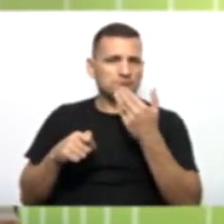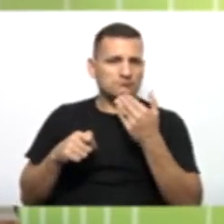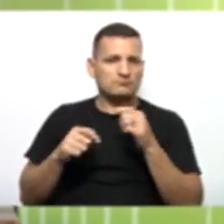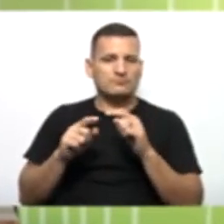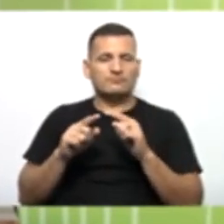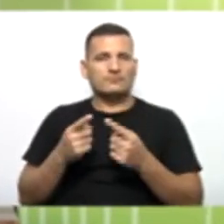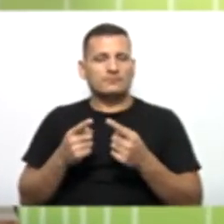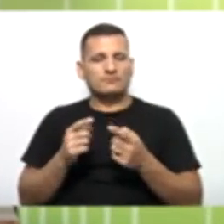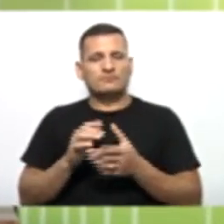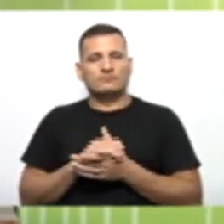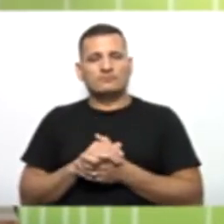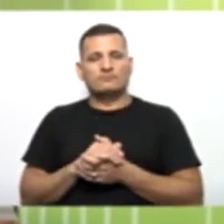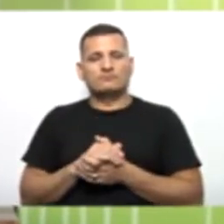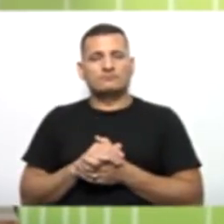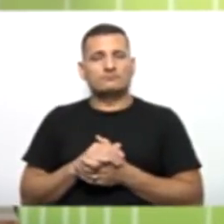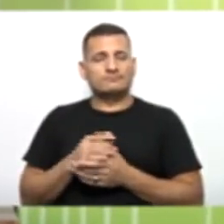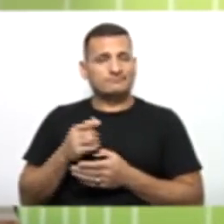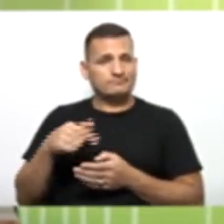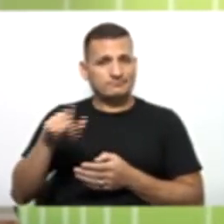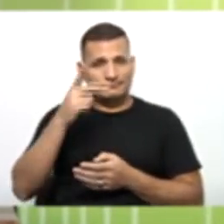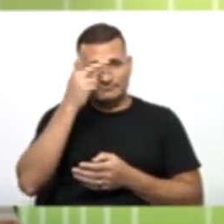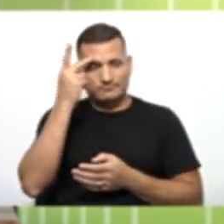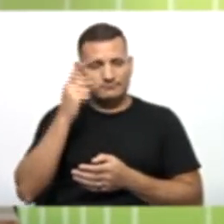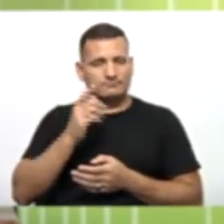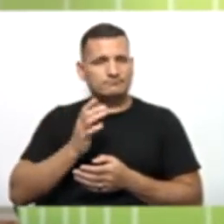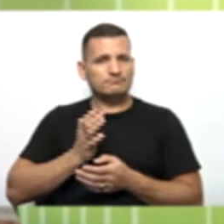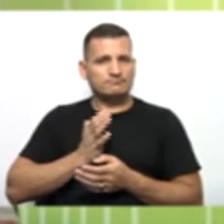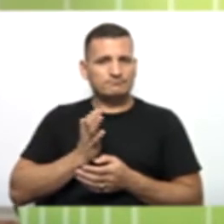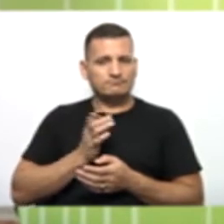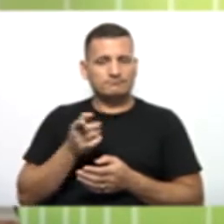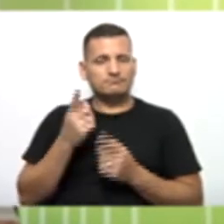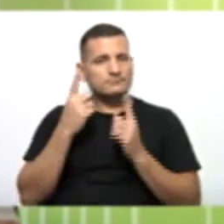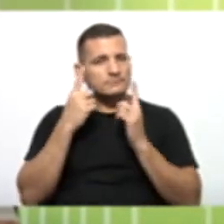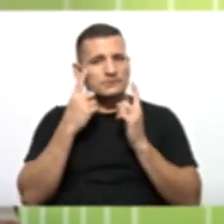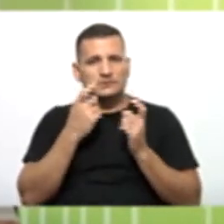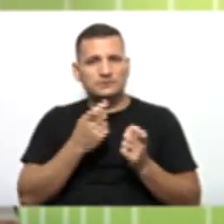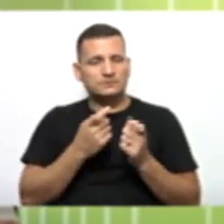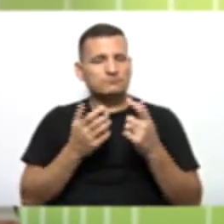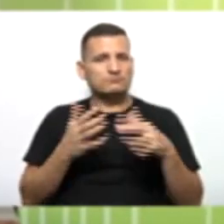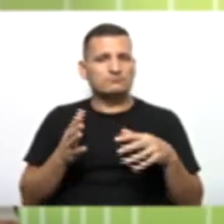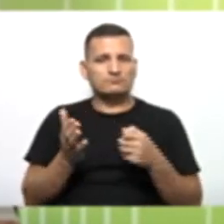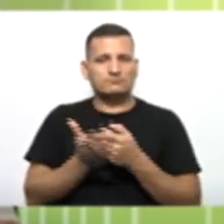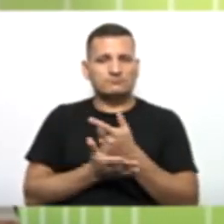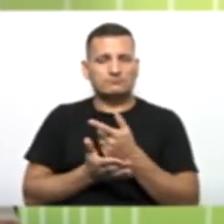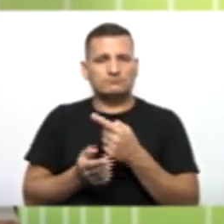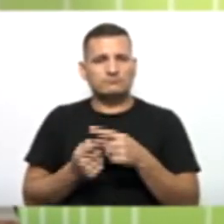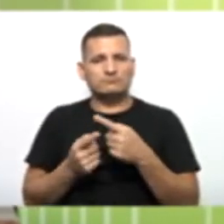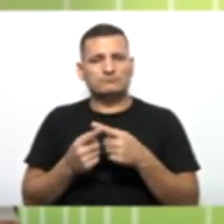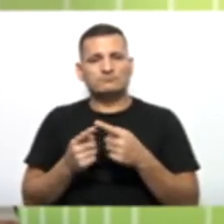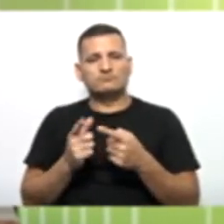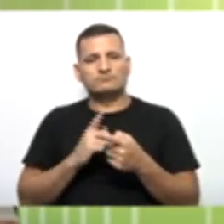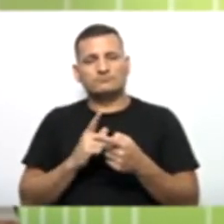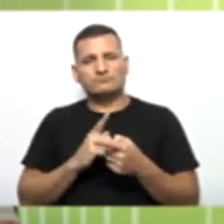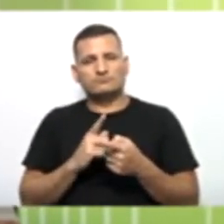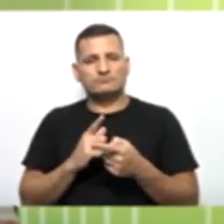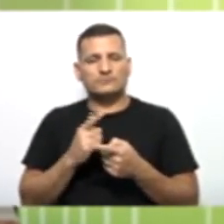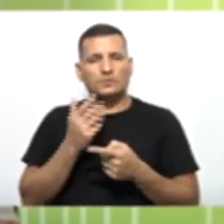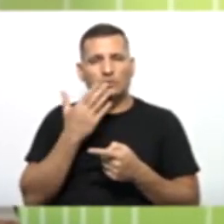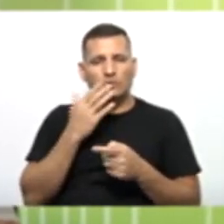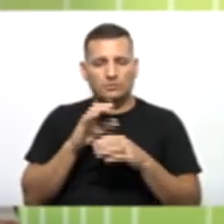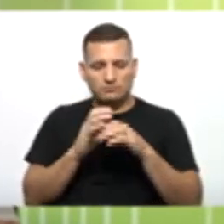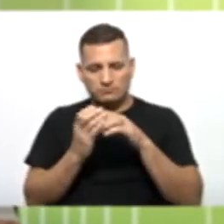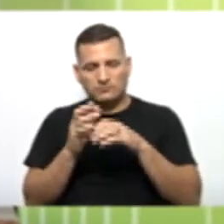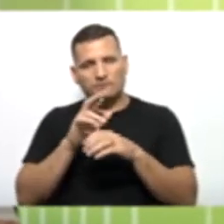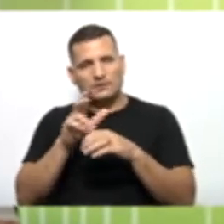como essas pessoas que têm recursos financeiros não têm interesse de comprar esses frutos, seja porque ela está com um pequeno machucado ou está com uma cor um pouco